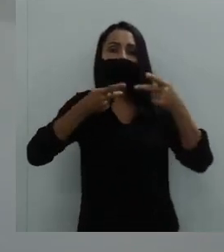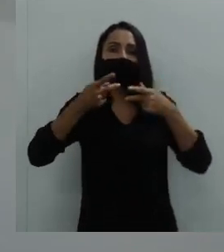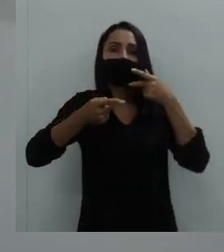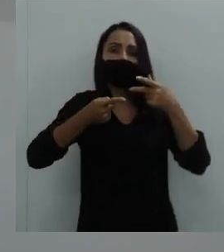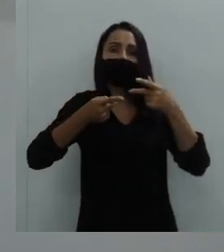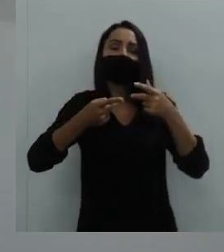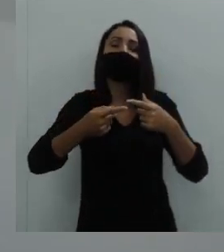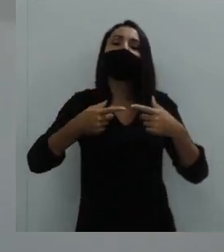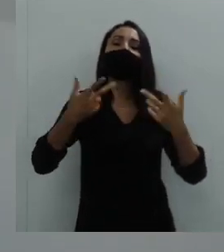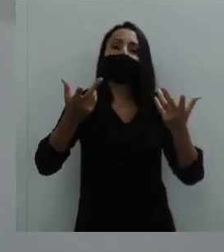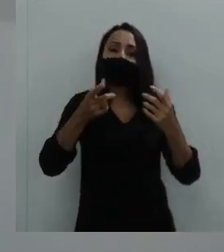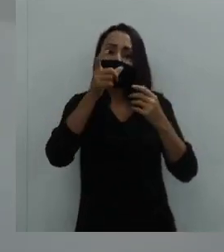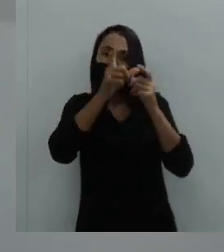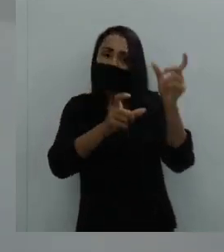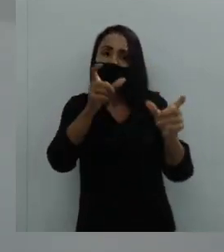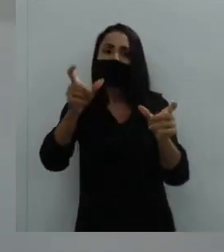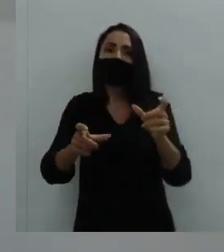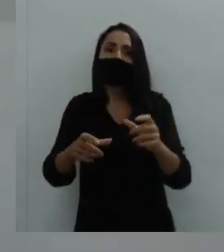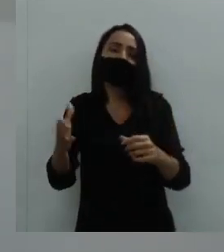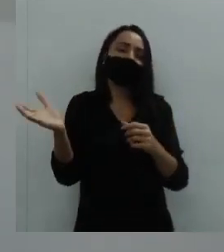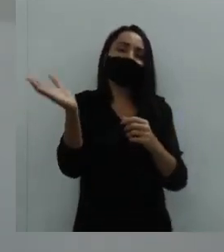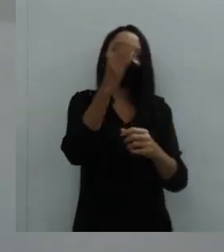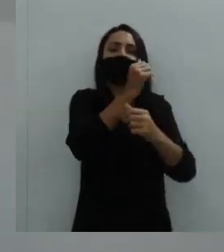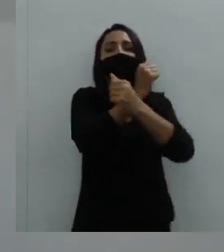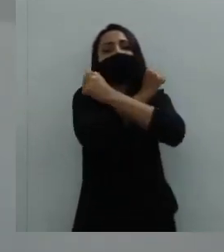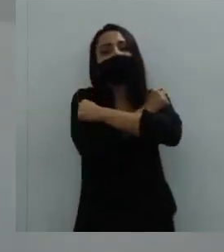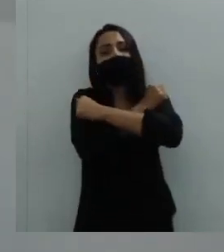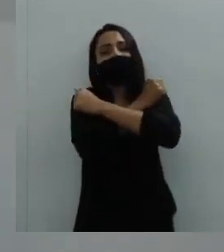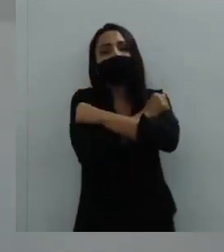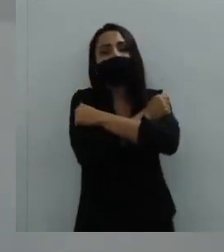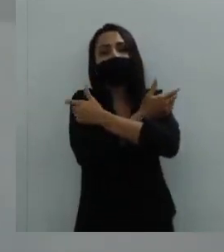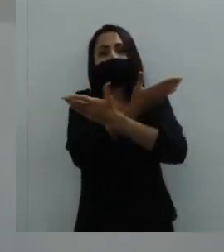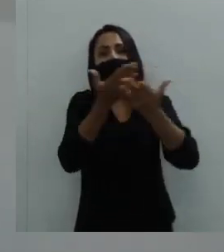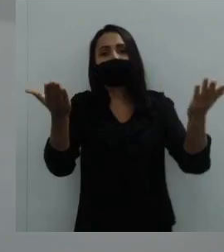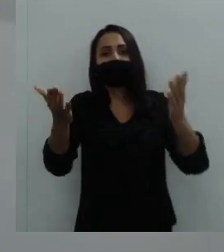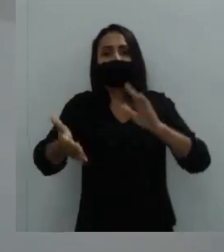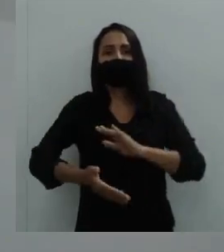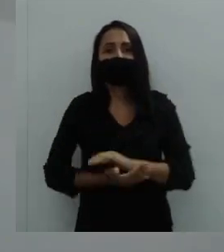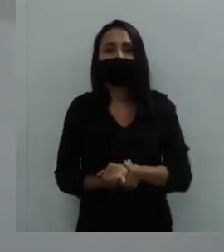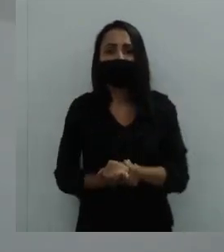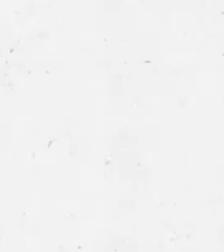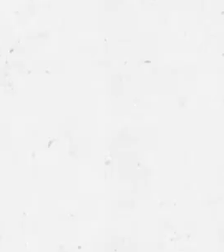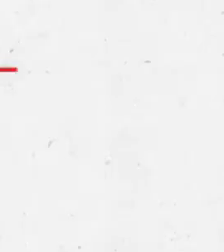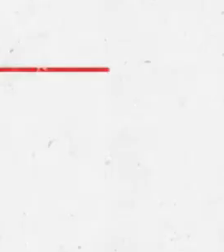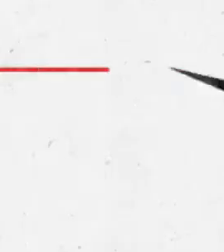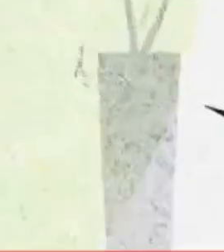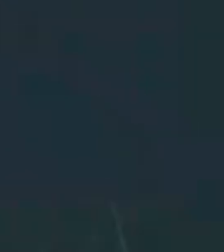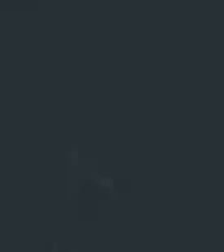contra-argumento, certo? Vamos lá aqui, um forte abraço, professor Robson Anselmo Tavares.